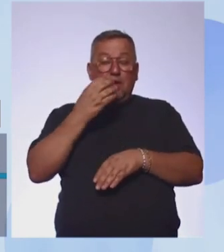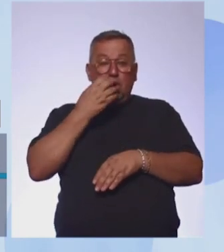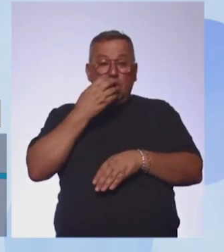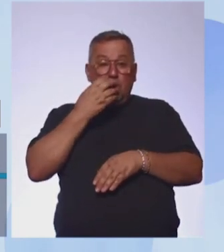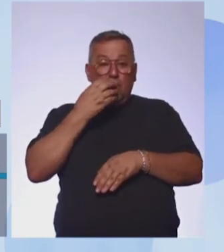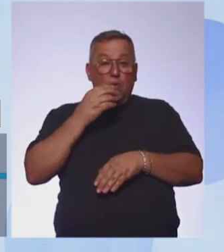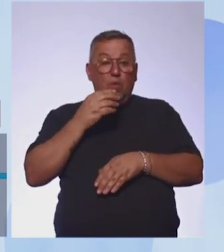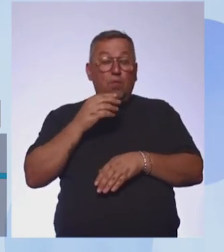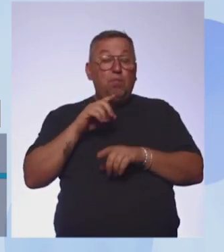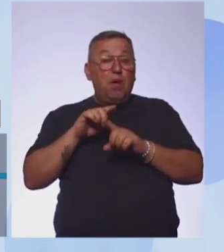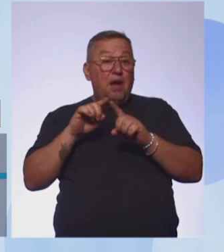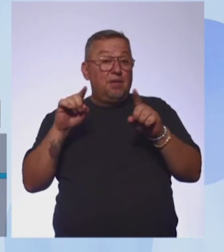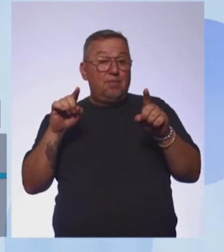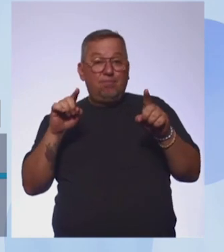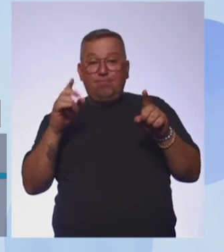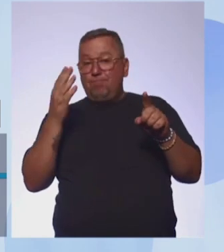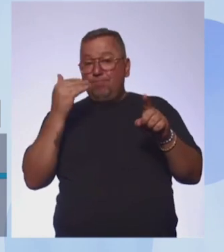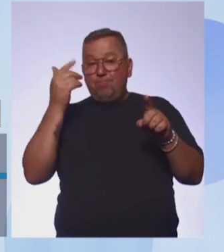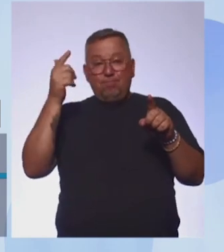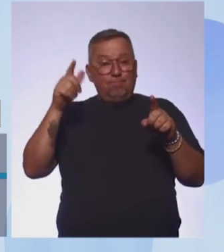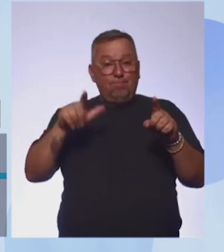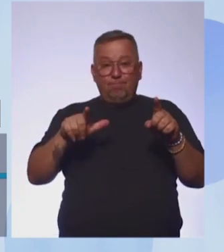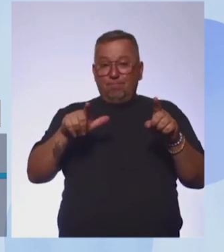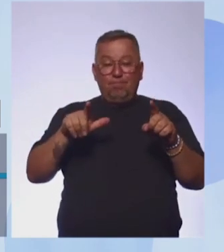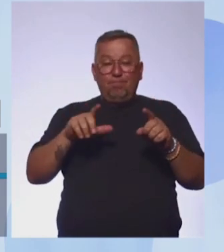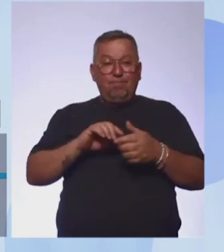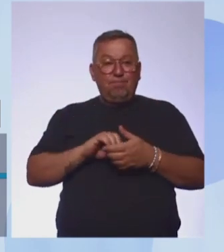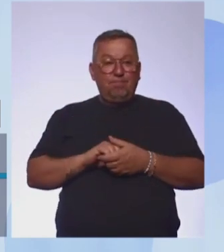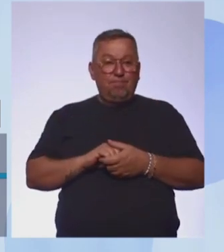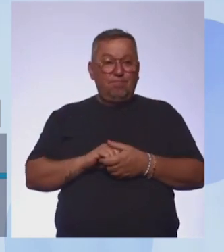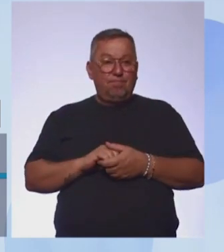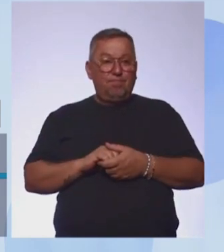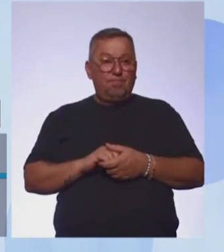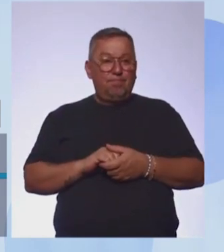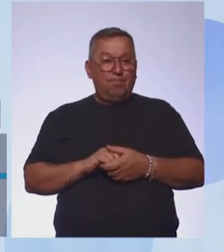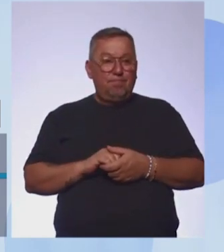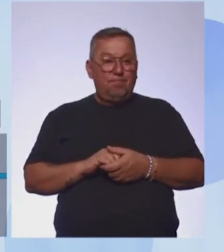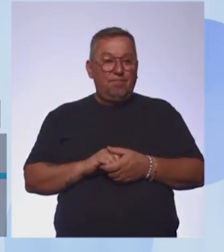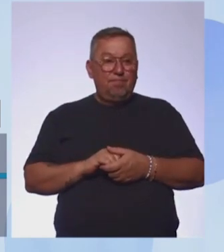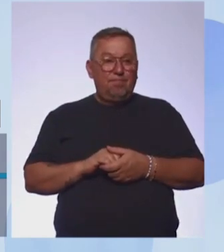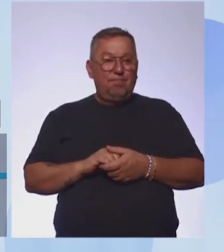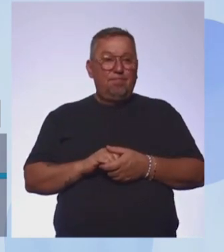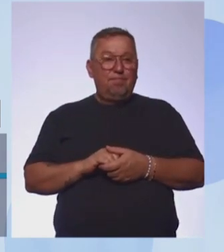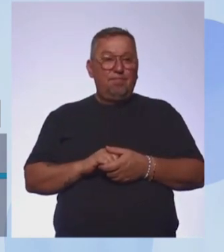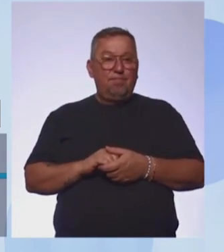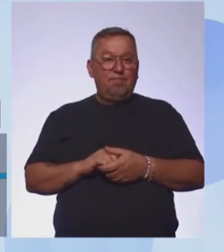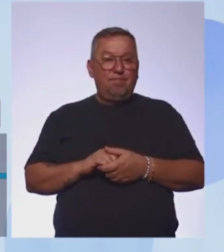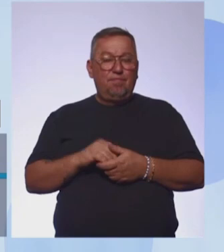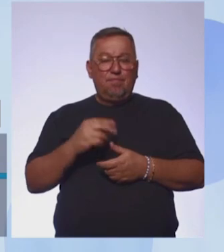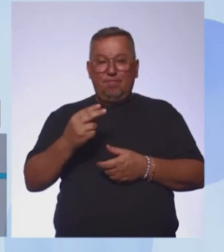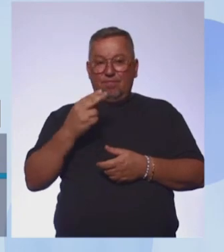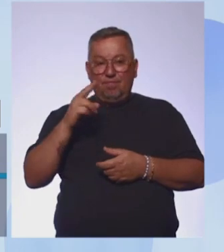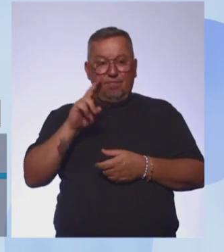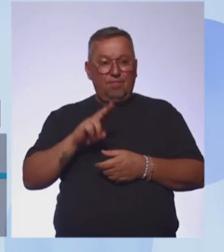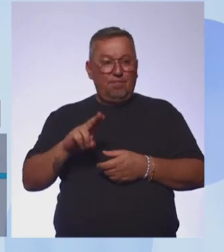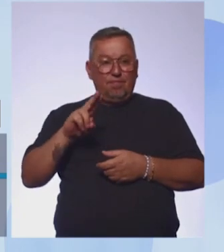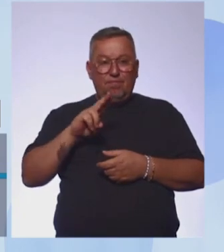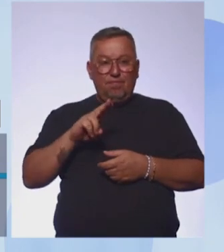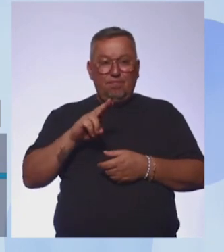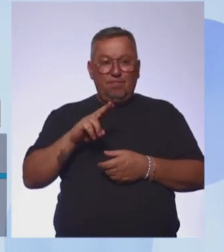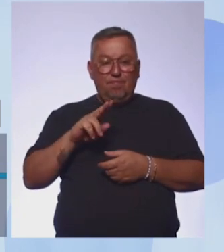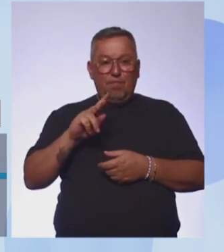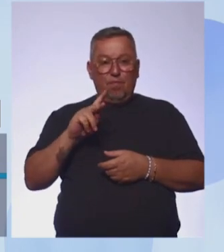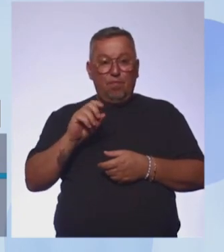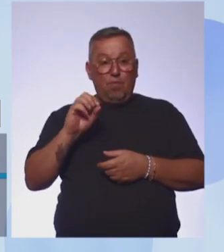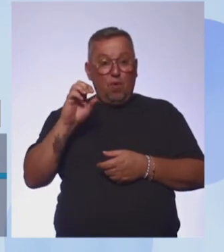não comem outras, né? Ó, mas não comem outras, tá? Não dá para usar aí